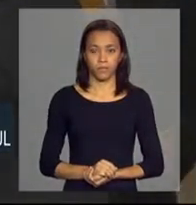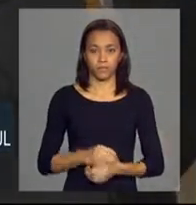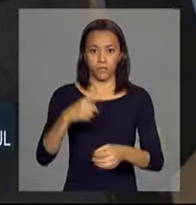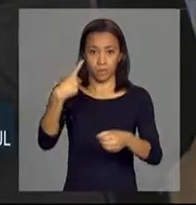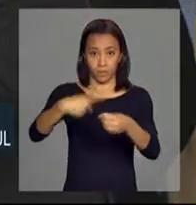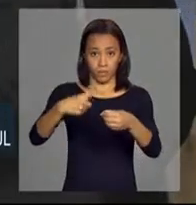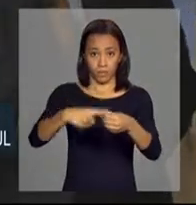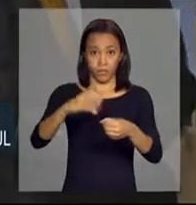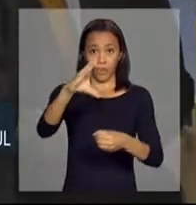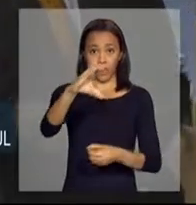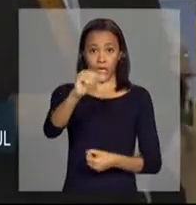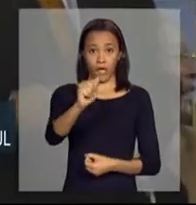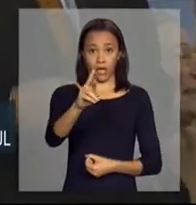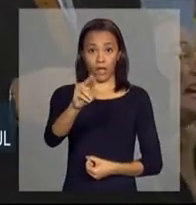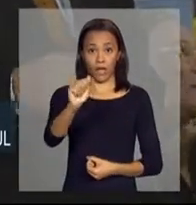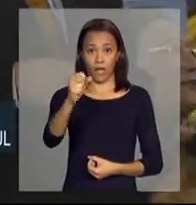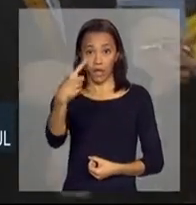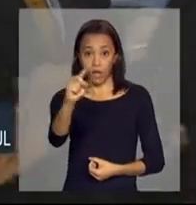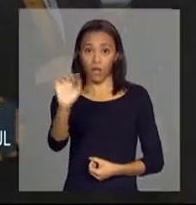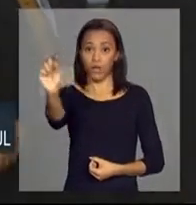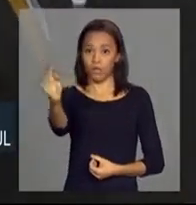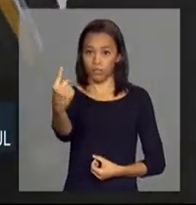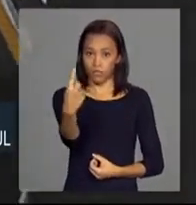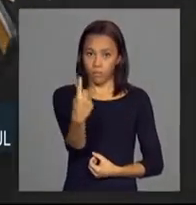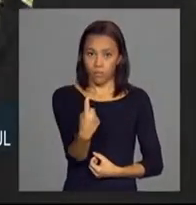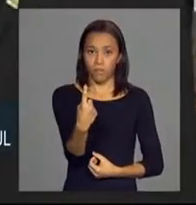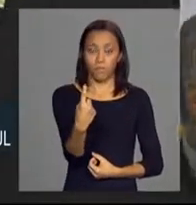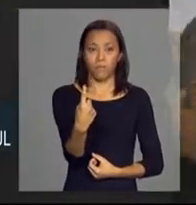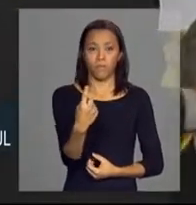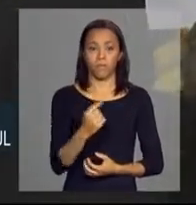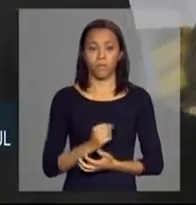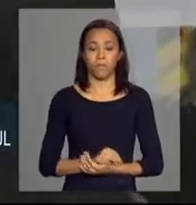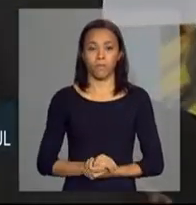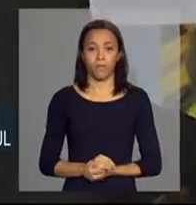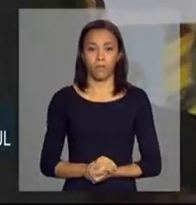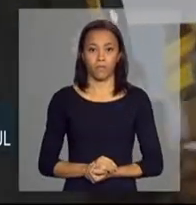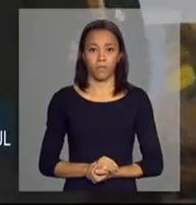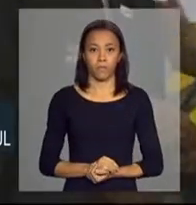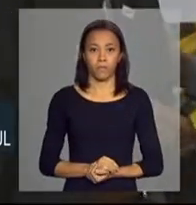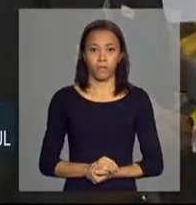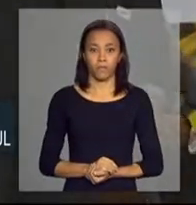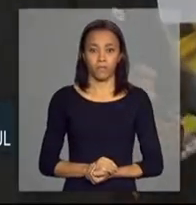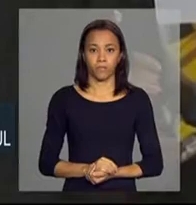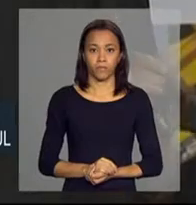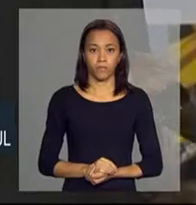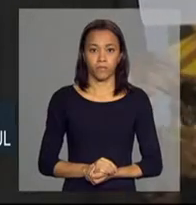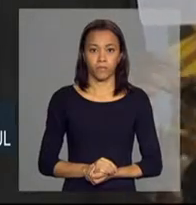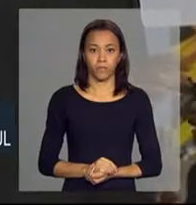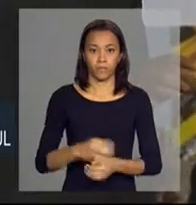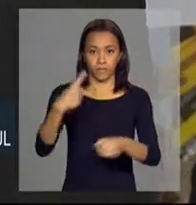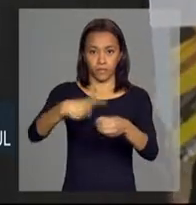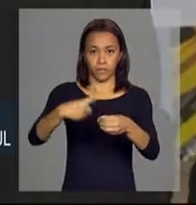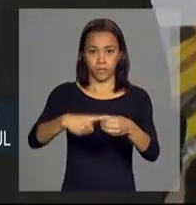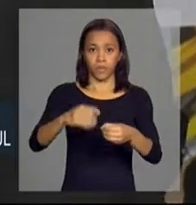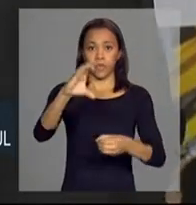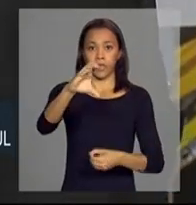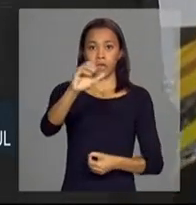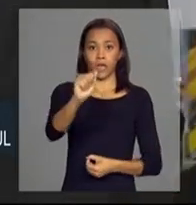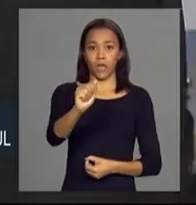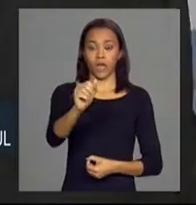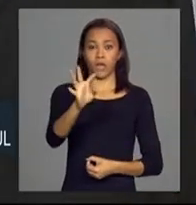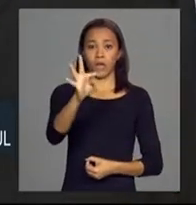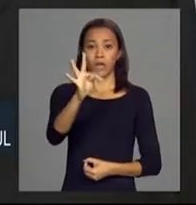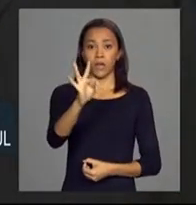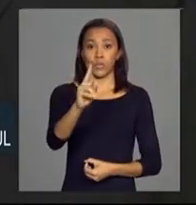Caraá, prefeito Silvio Miguel Fofonca; Catuípe, prefeita Ivete